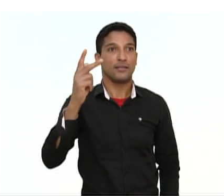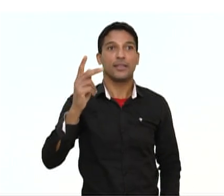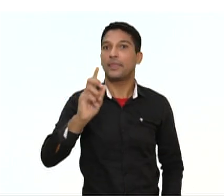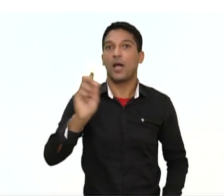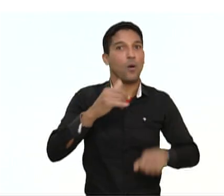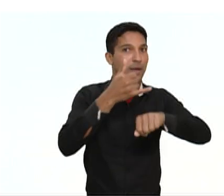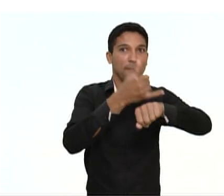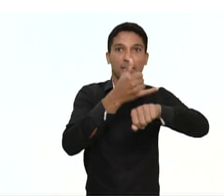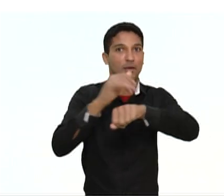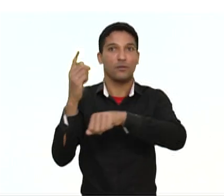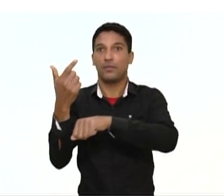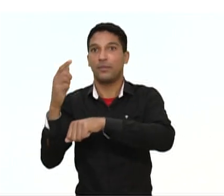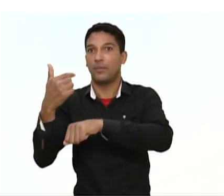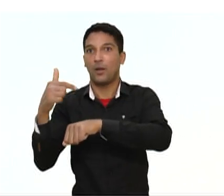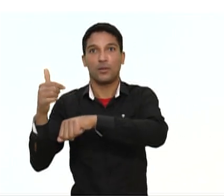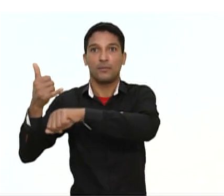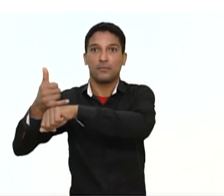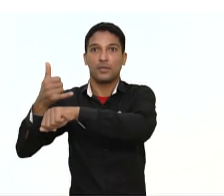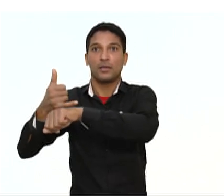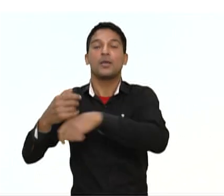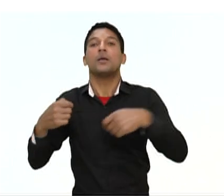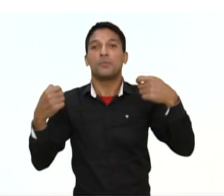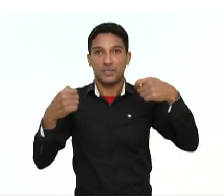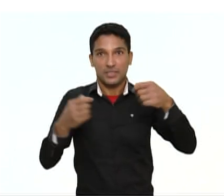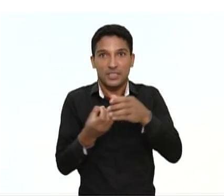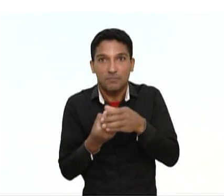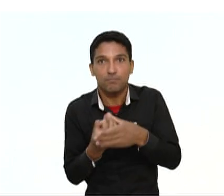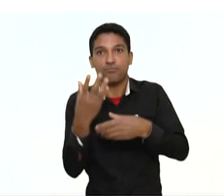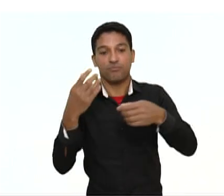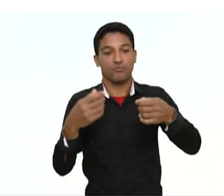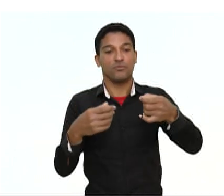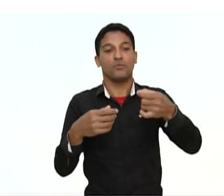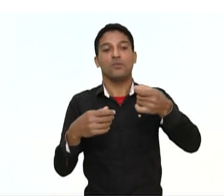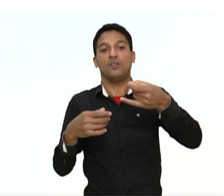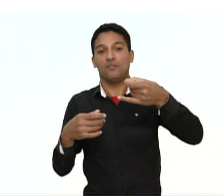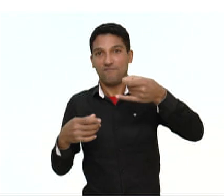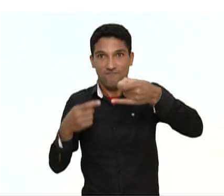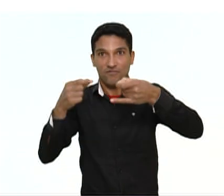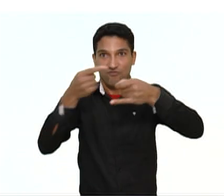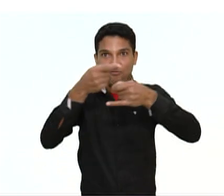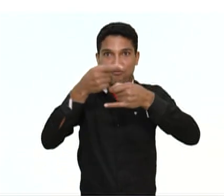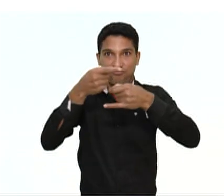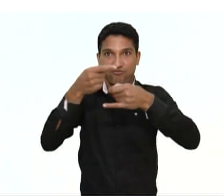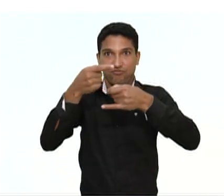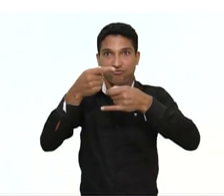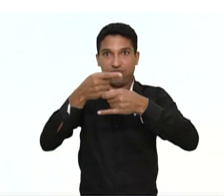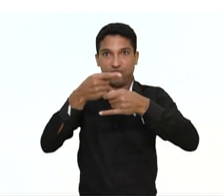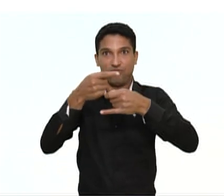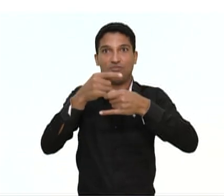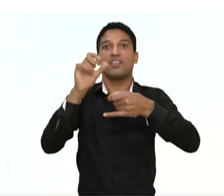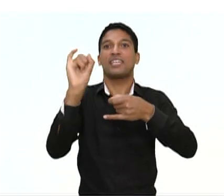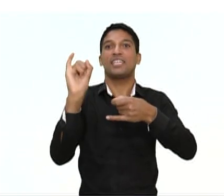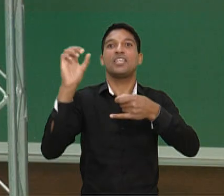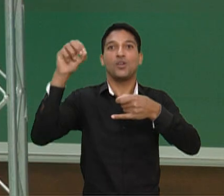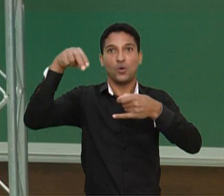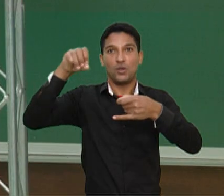então eu preciso formar esses íons, processo de, vai filho, ionização.